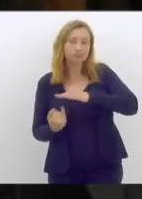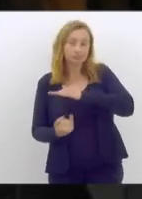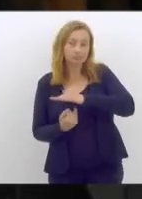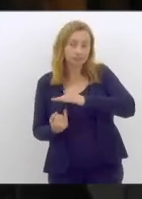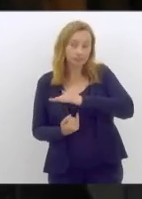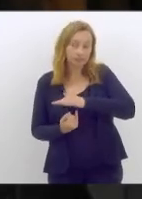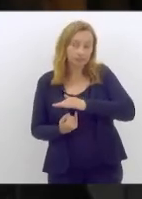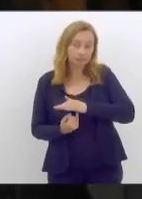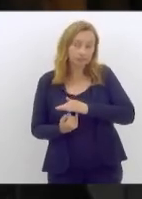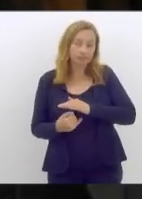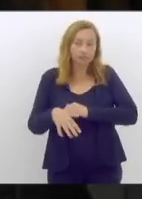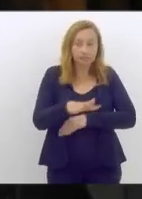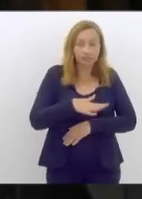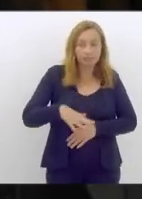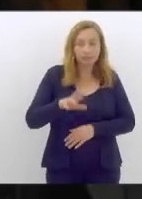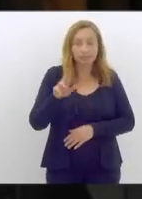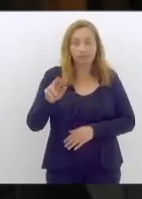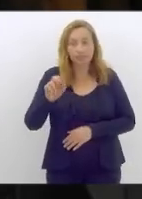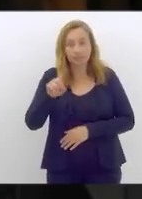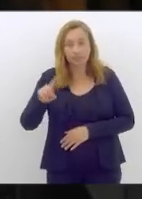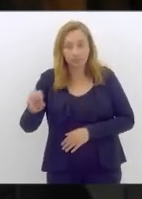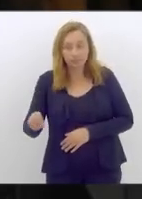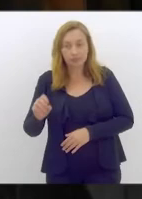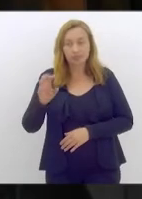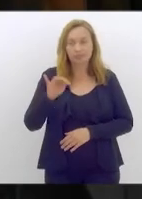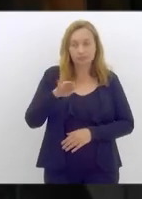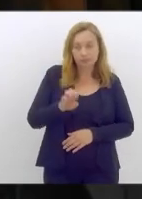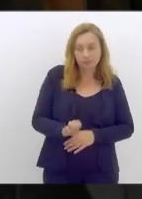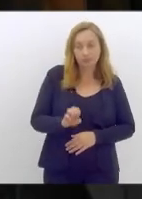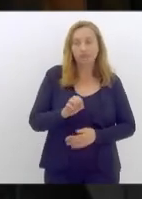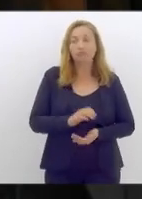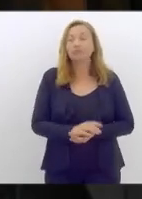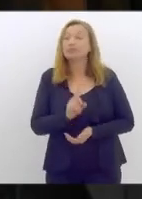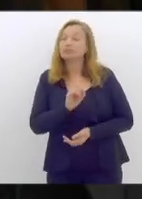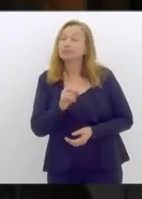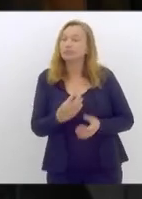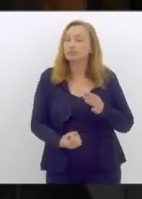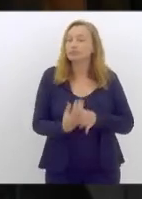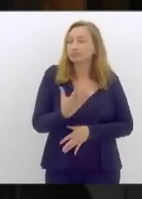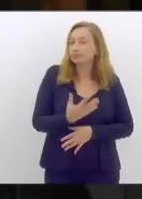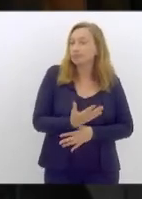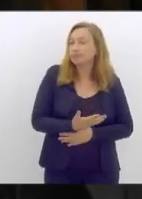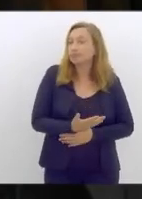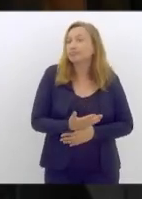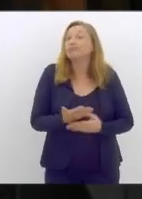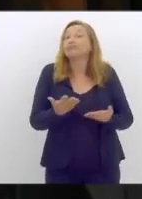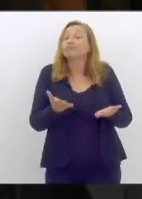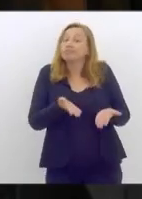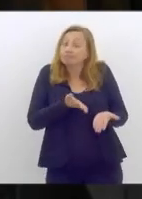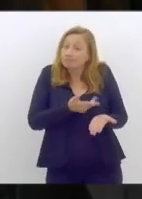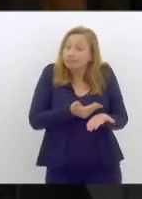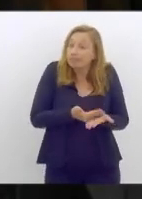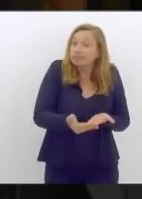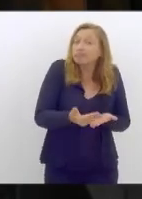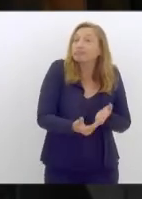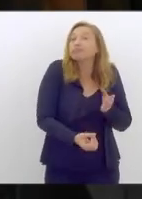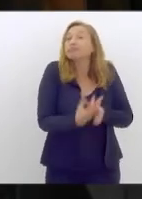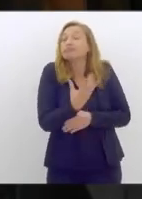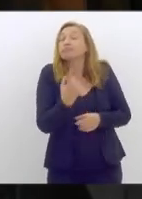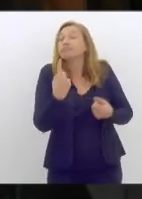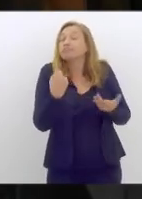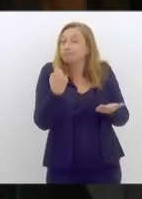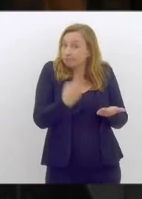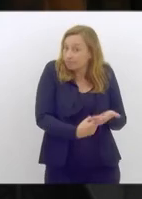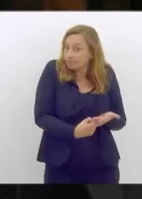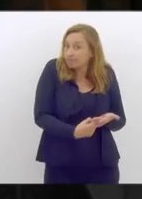para o campus da uezo na zona oeste e se não produziu que Produza porque é um